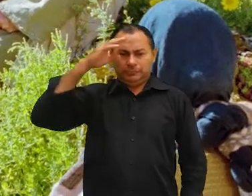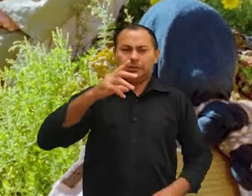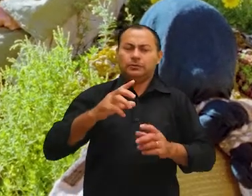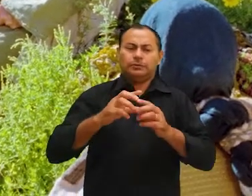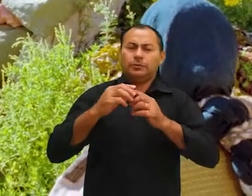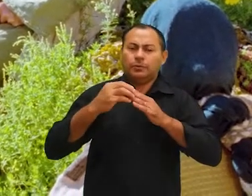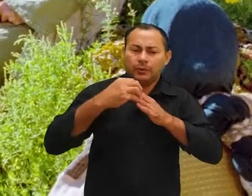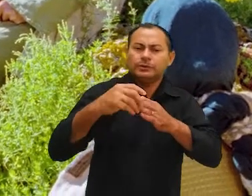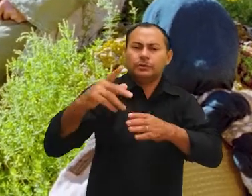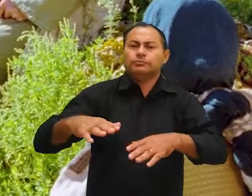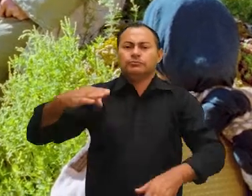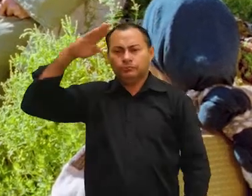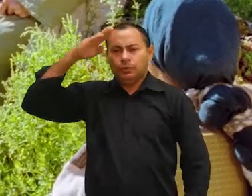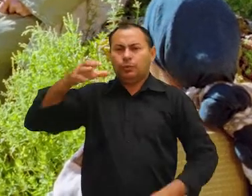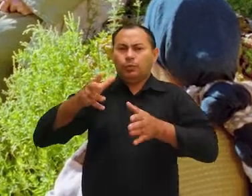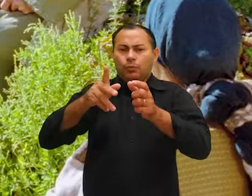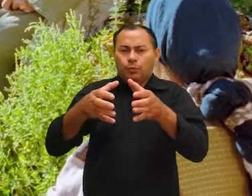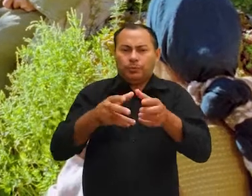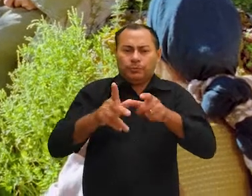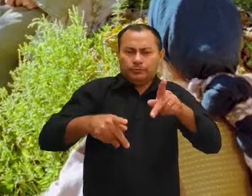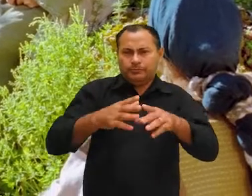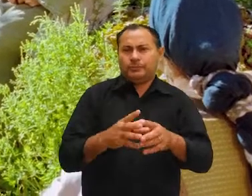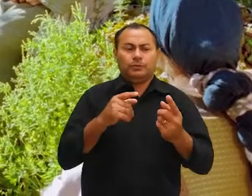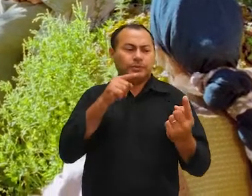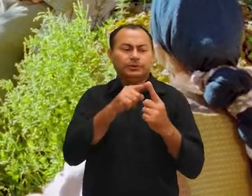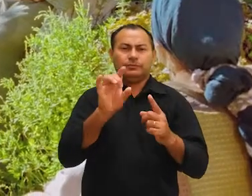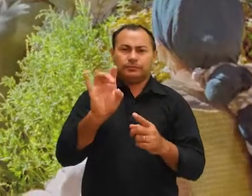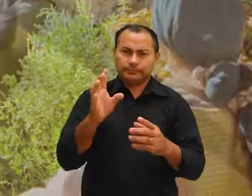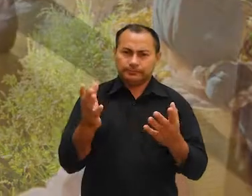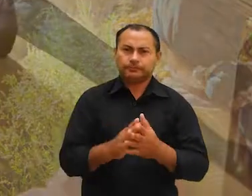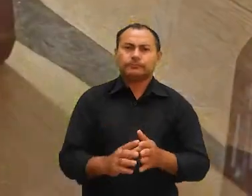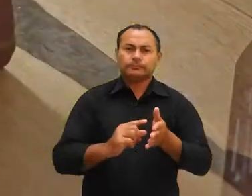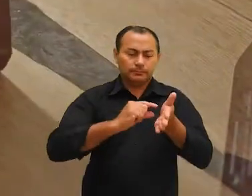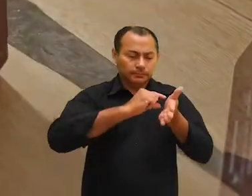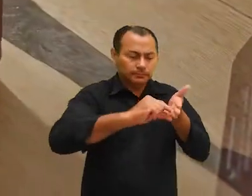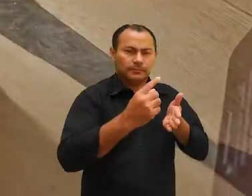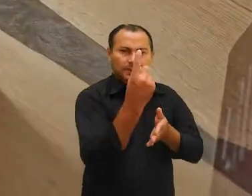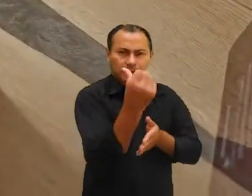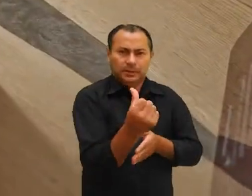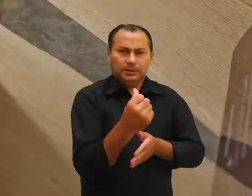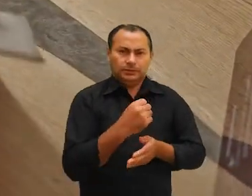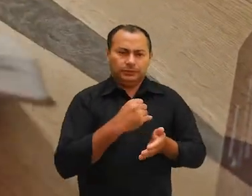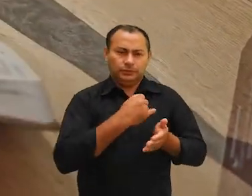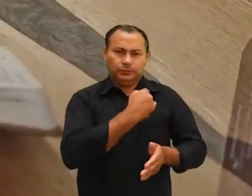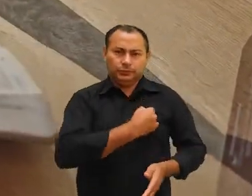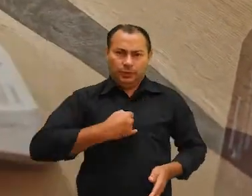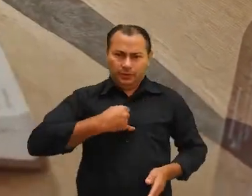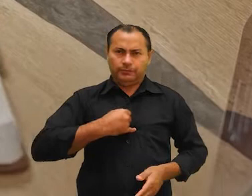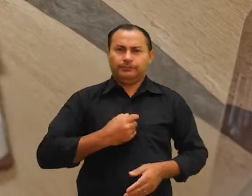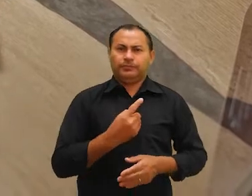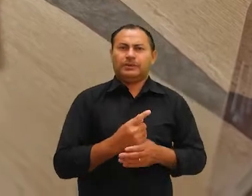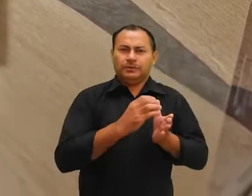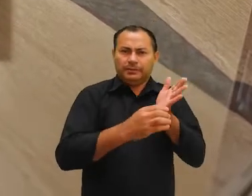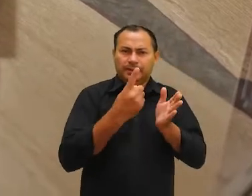posiciona as suas tropas no campo de batalha com um objetivo específico no Versículo 16 de João 15